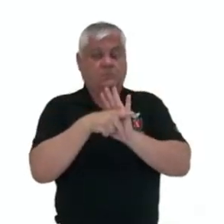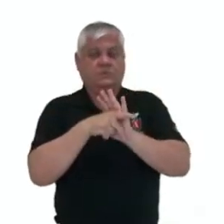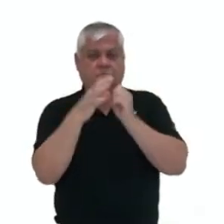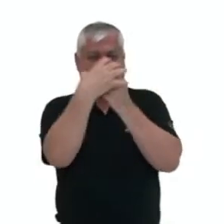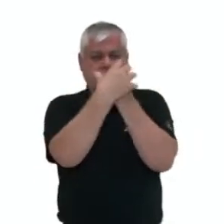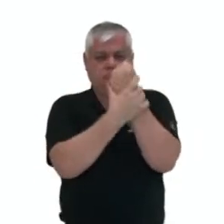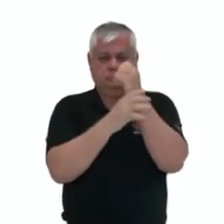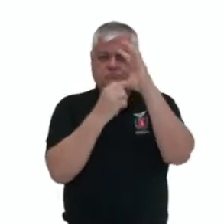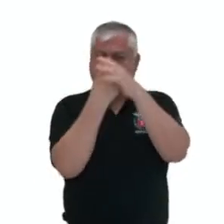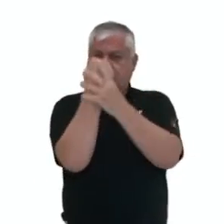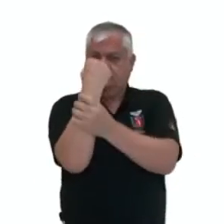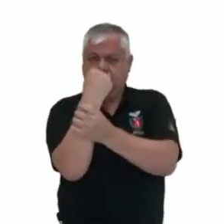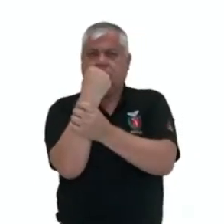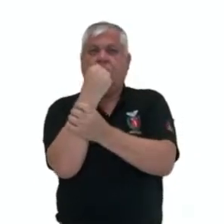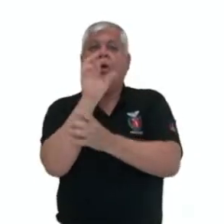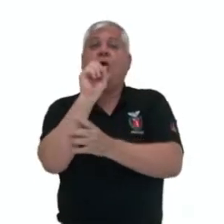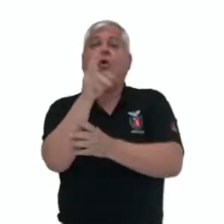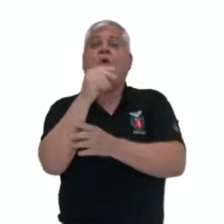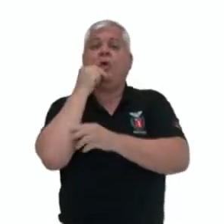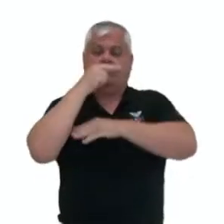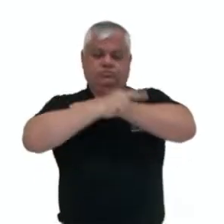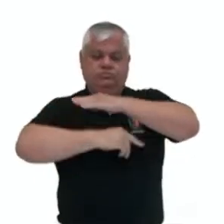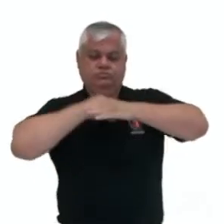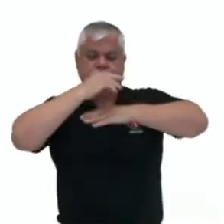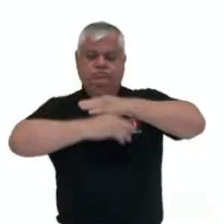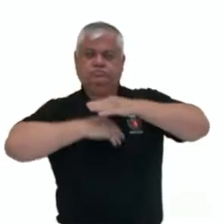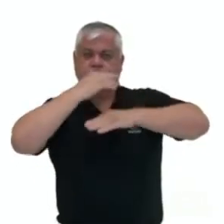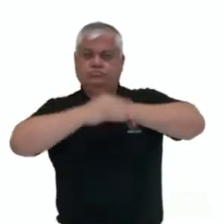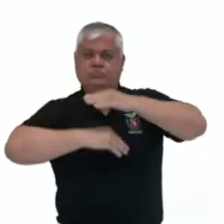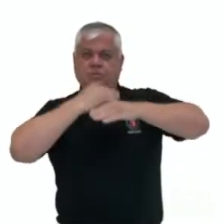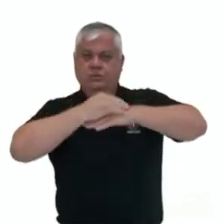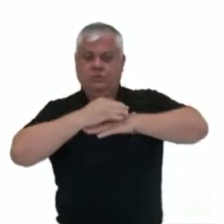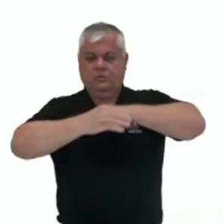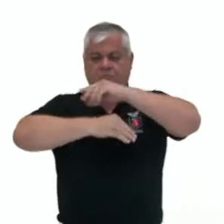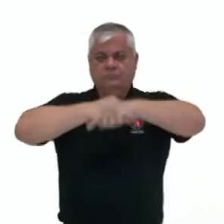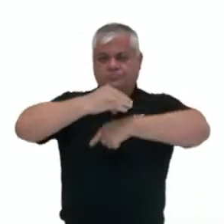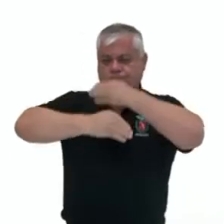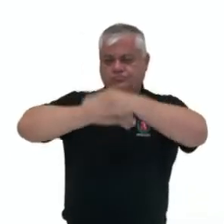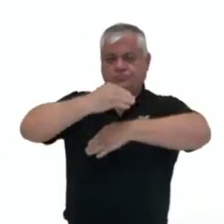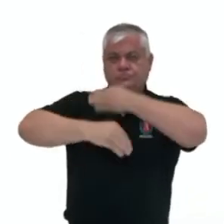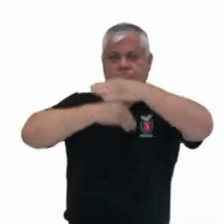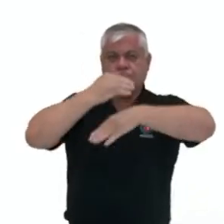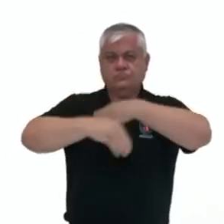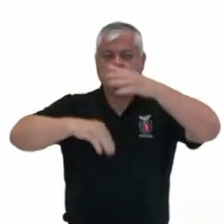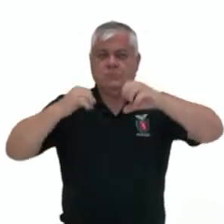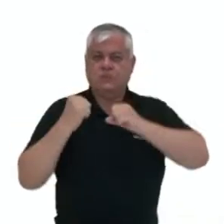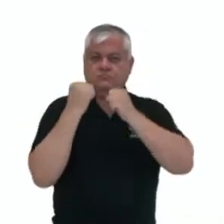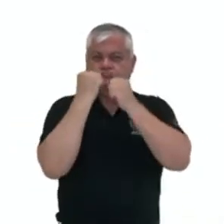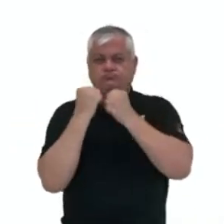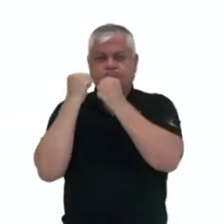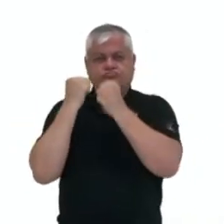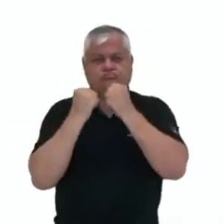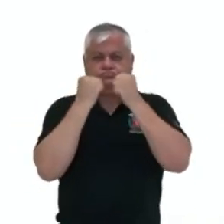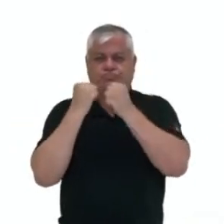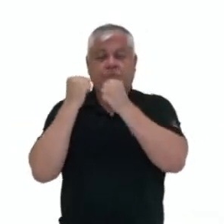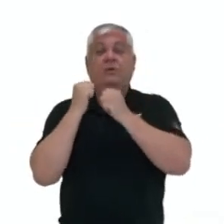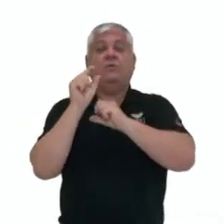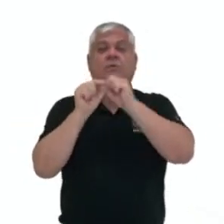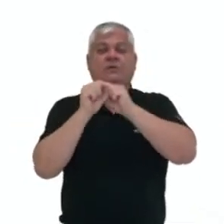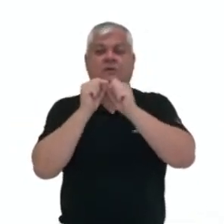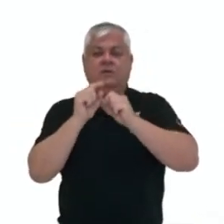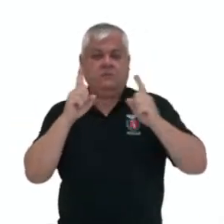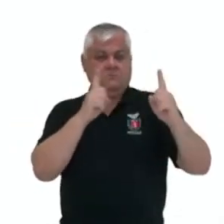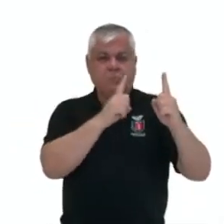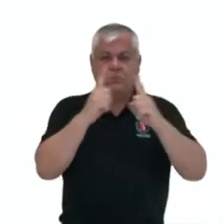ou, no passado, ataduras nas mãos, então eles passavam ataduras nas mãos, enfrentam-se, um tentando